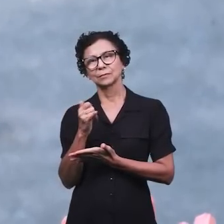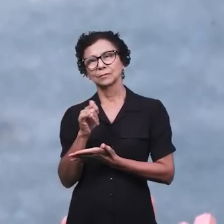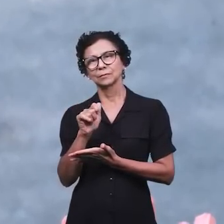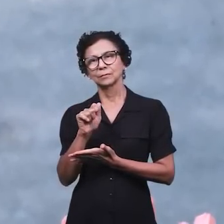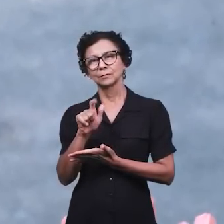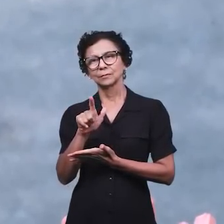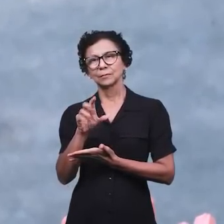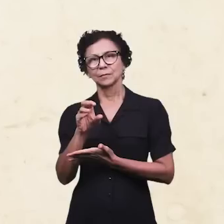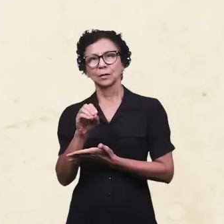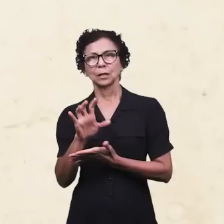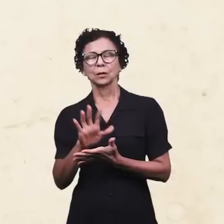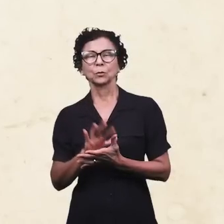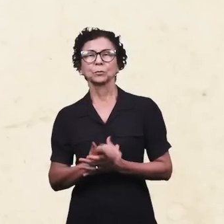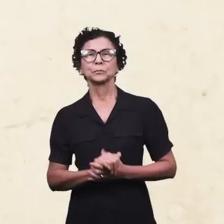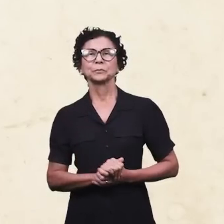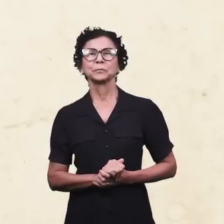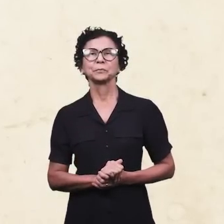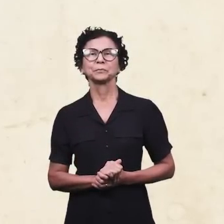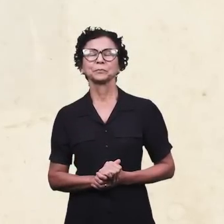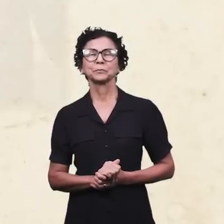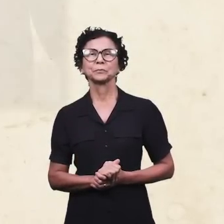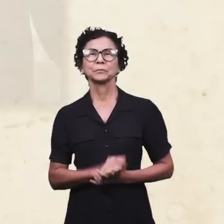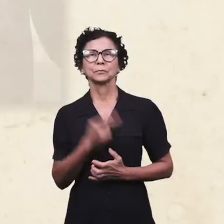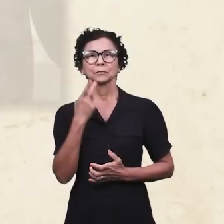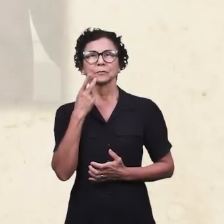fala, pastor.